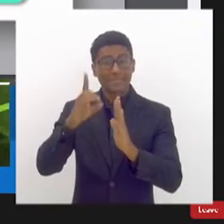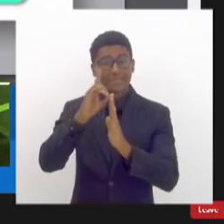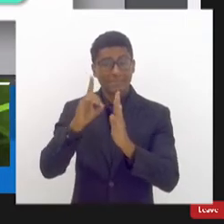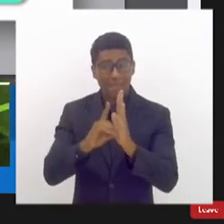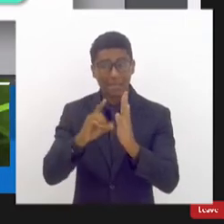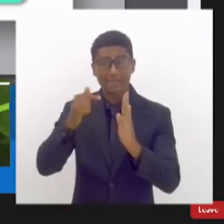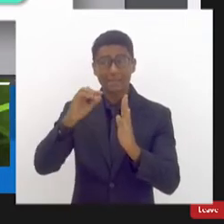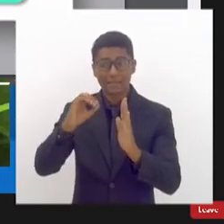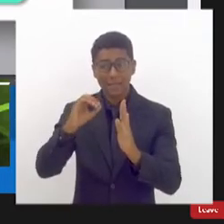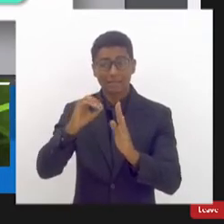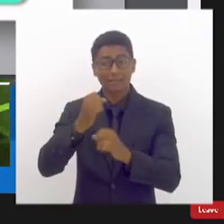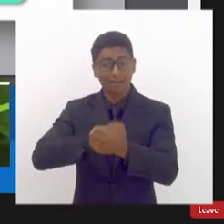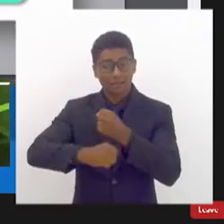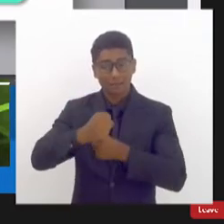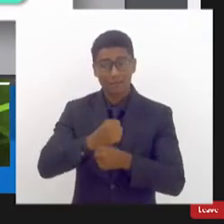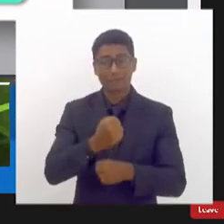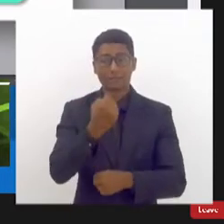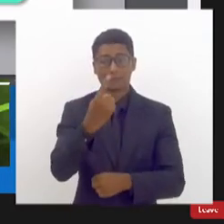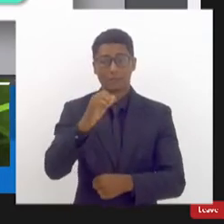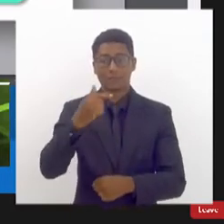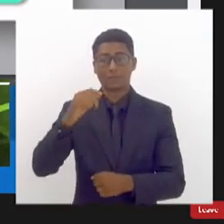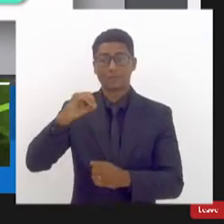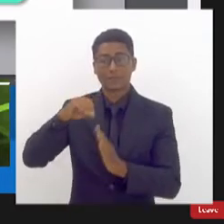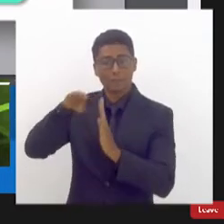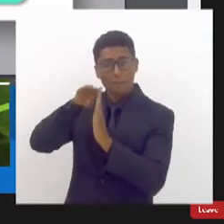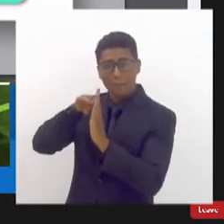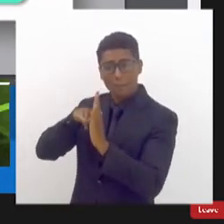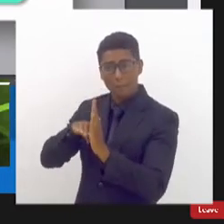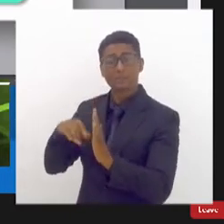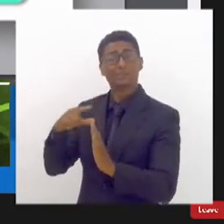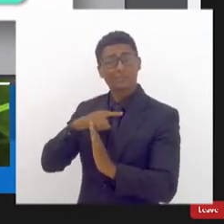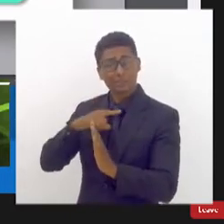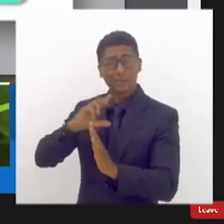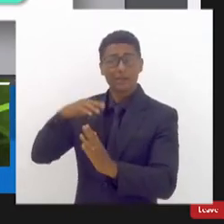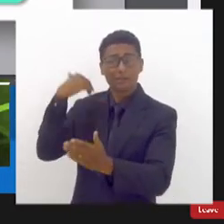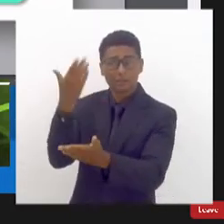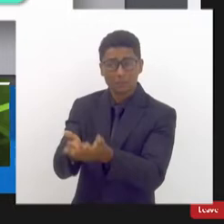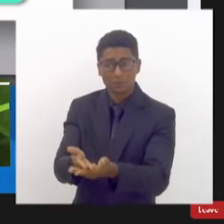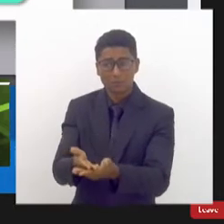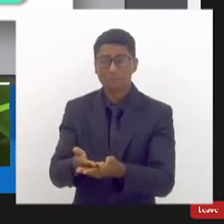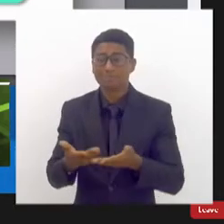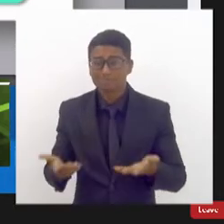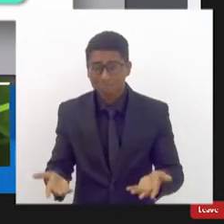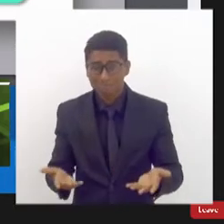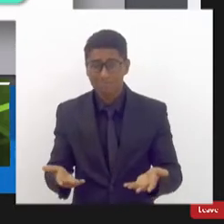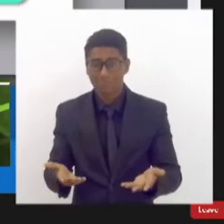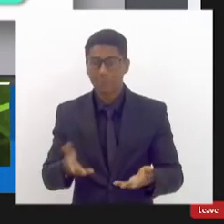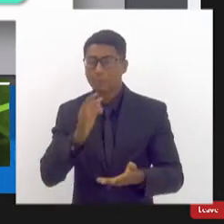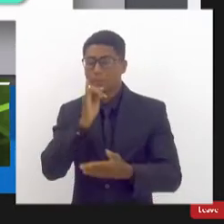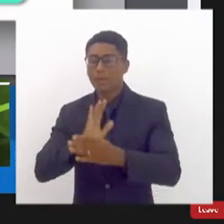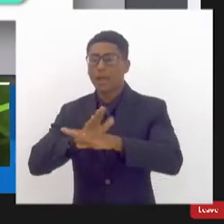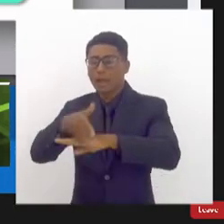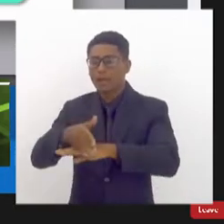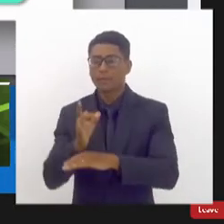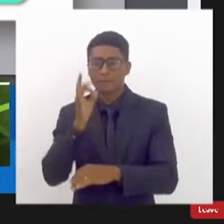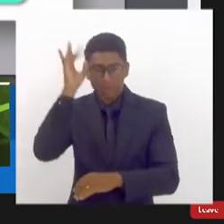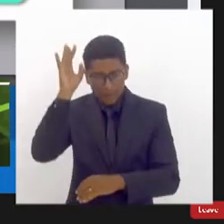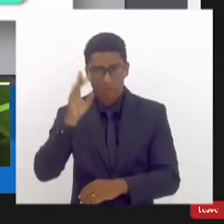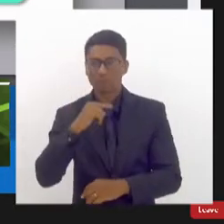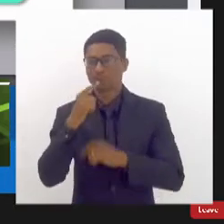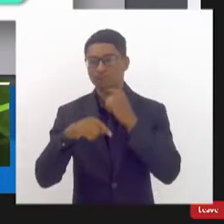E essas normas, elas não estavam disponibilizadas para um acesso fácil. Como a biblioteca